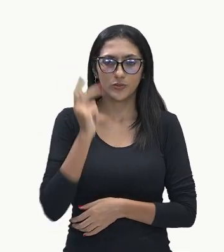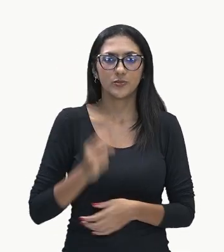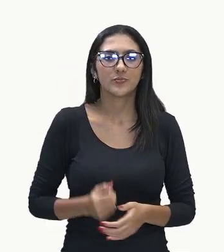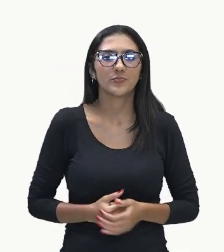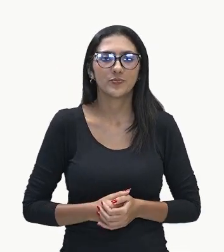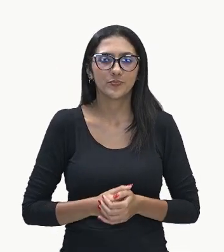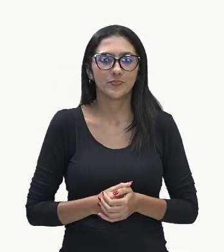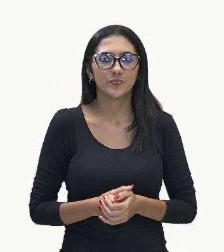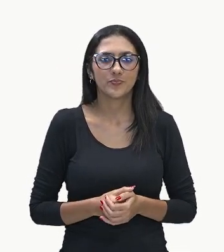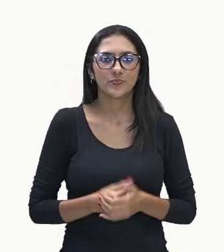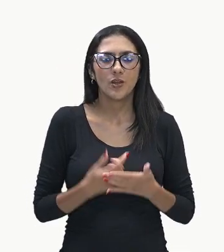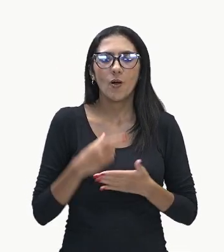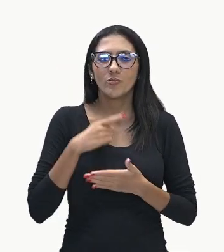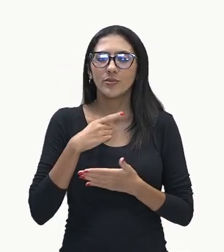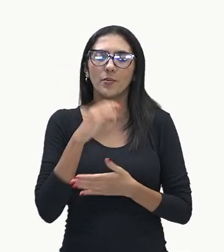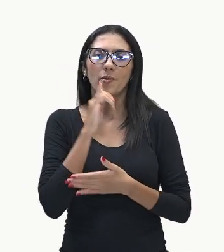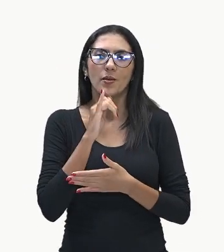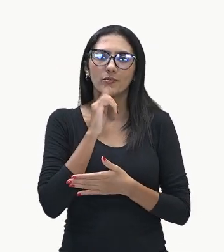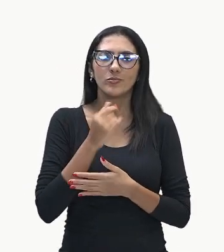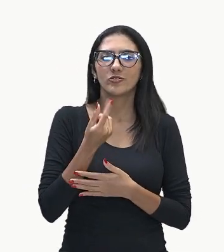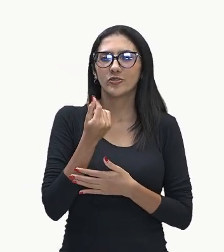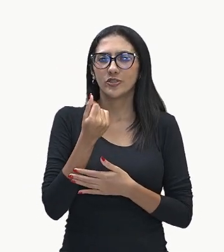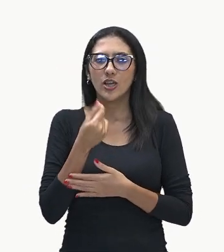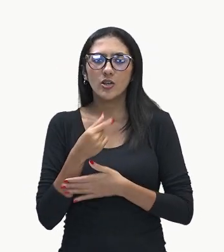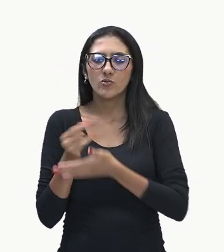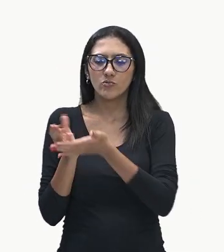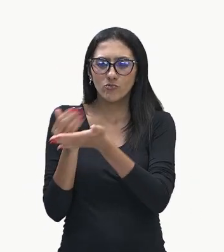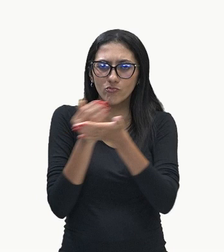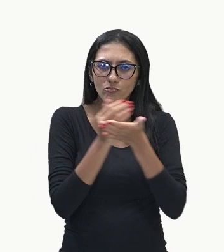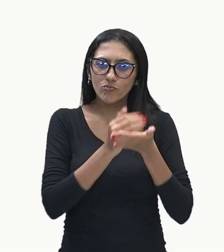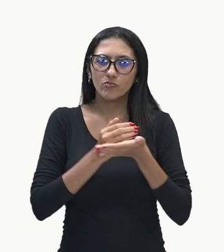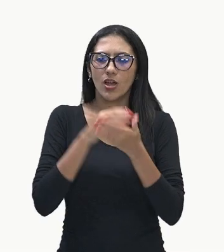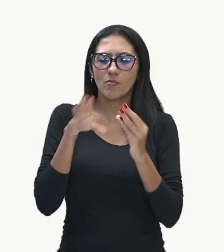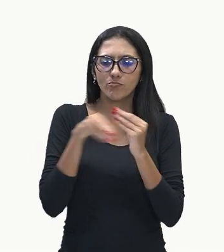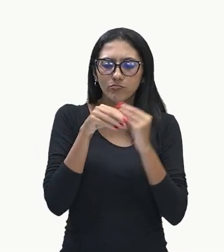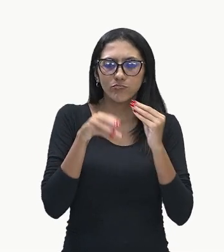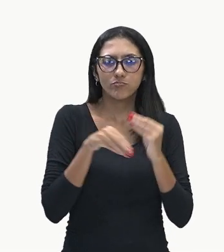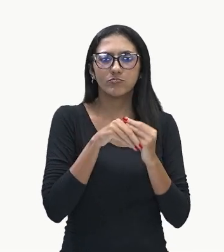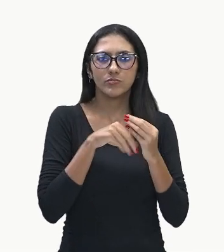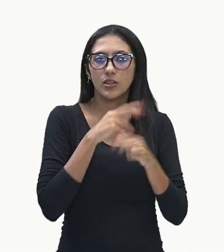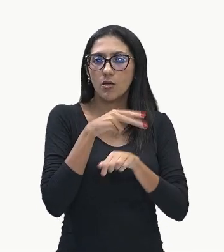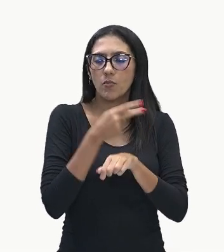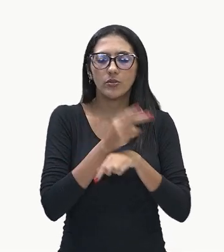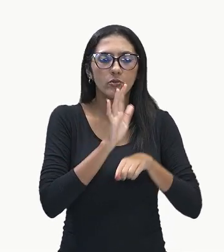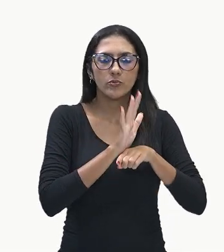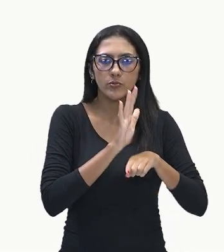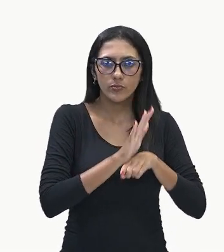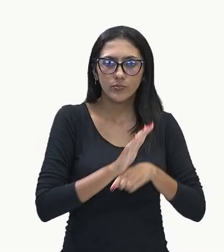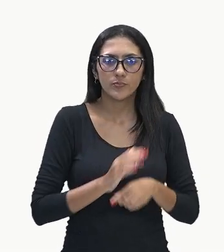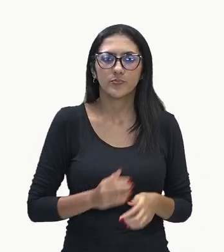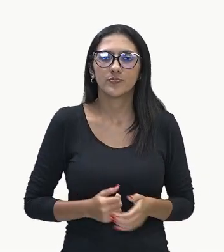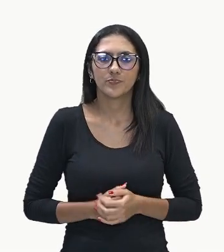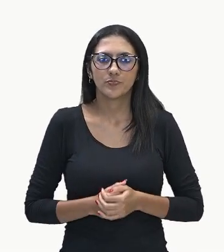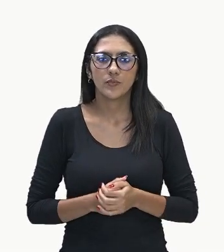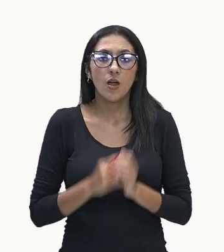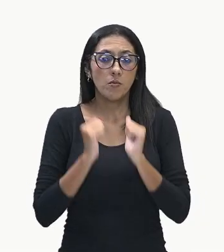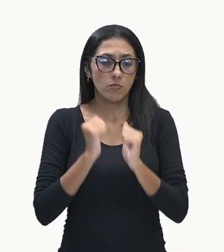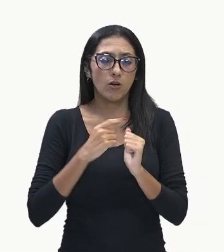uma vaquinha, uma cotinha para adquirir algo, não é? Para ajudar alguém. Então, poderíamos ter o resultado